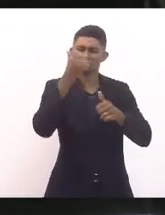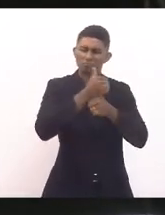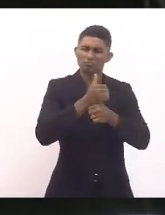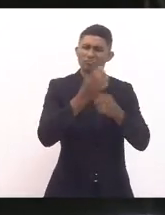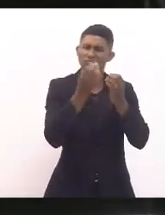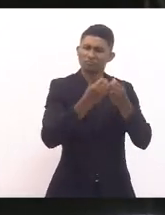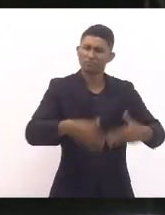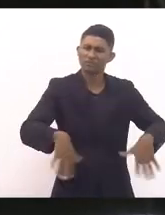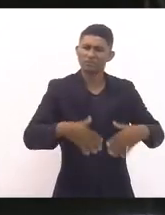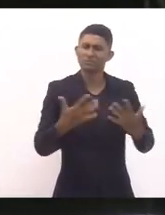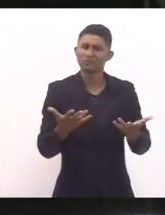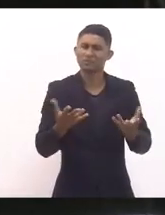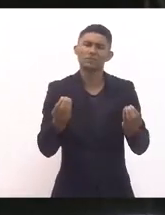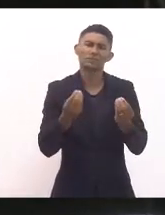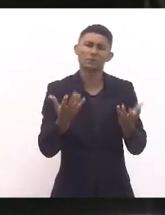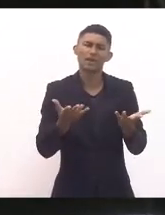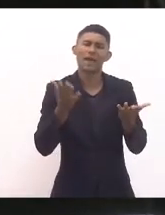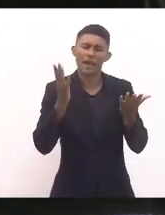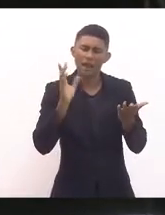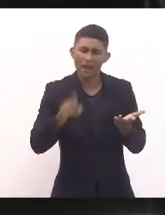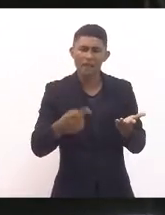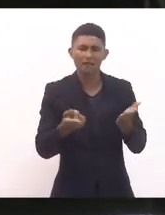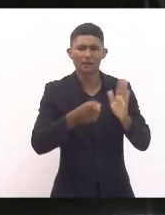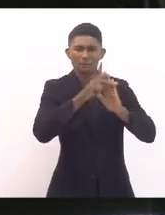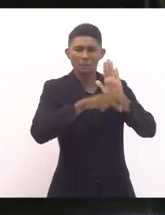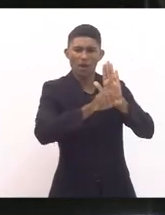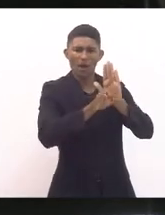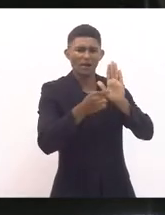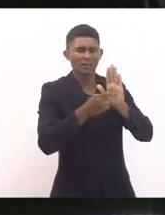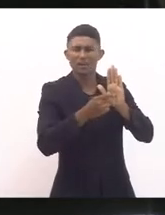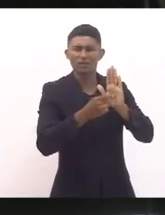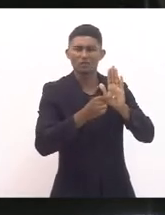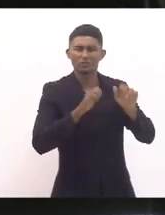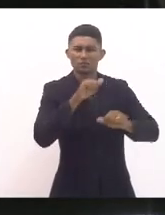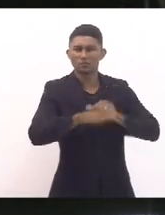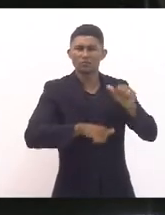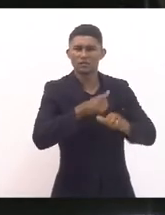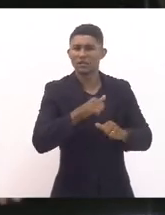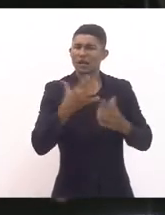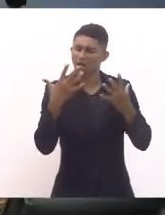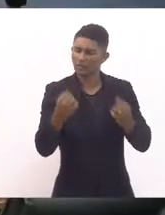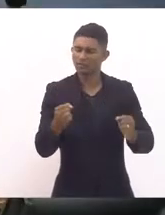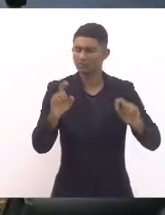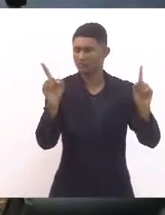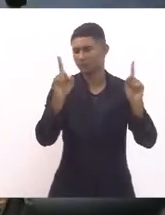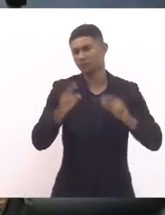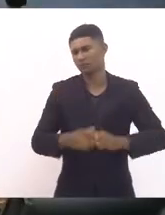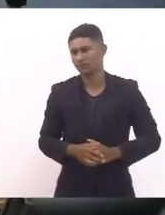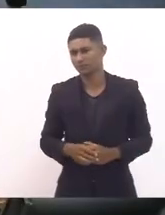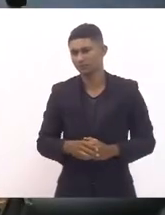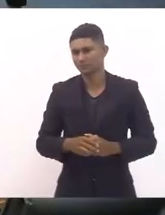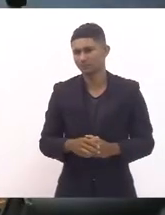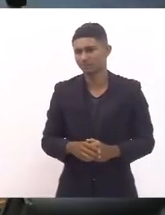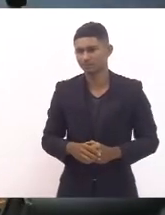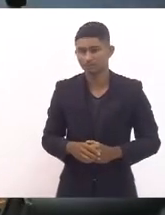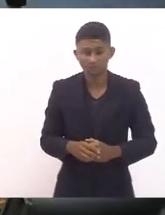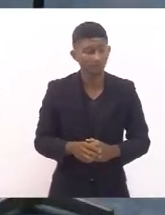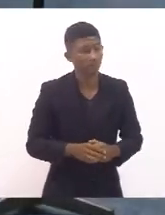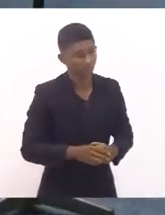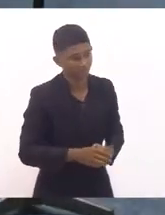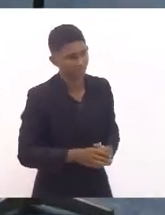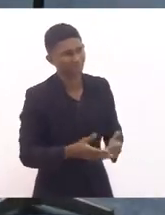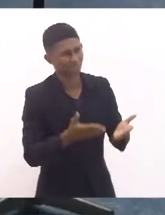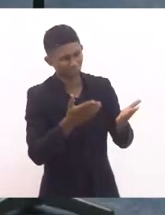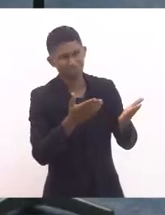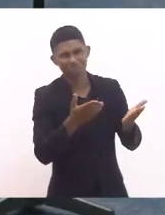justamente acabar com o projeto. E nós não podemos aceitar isso. Deputada Renata Souza. Deputada Lucinha,